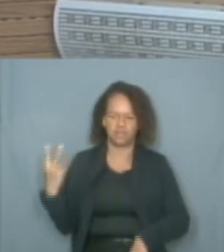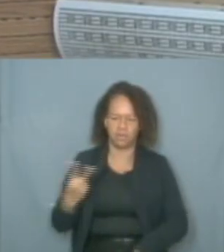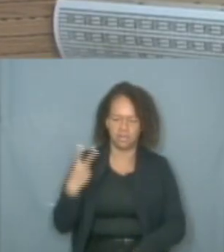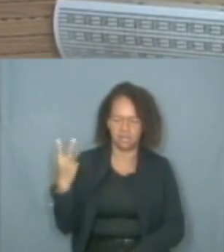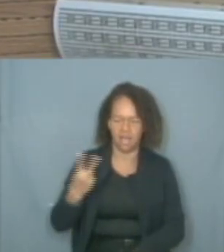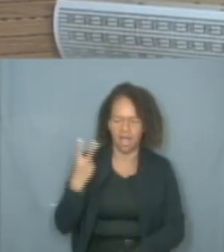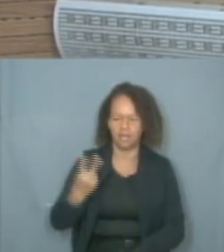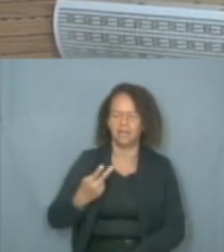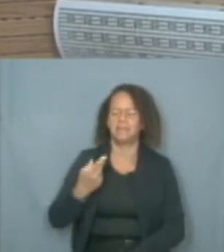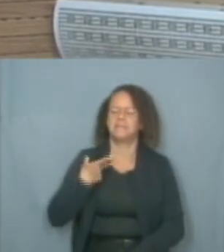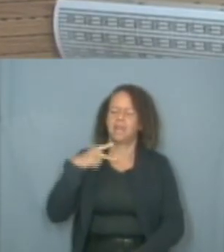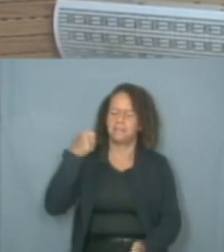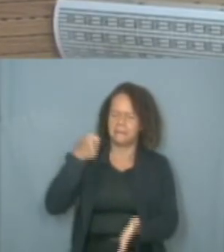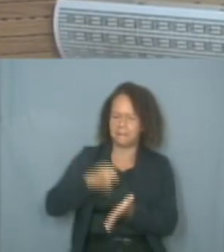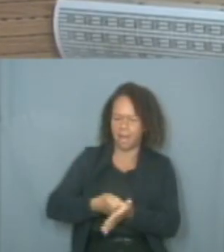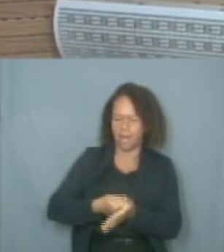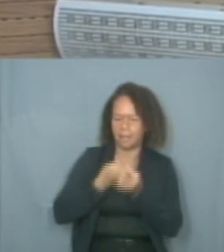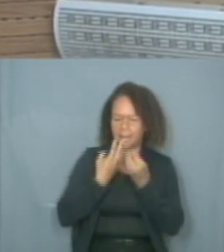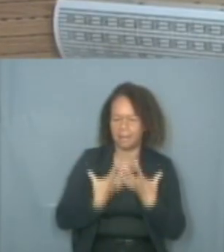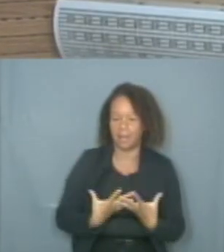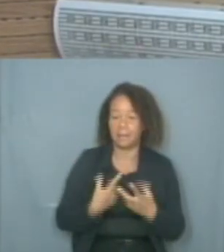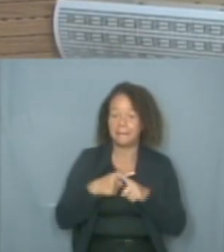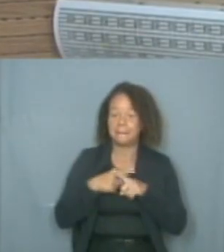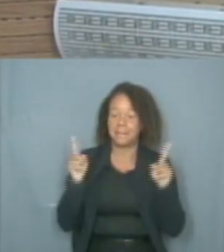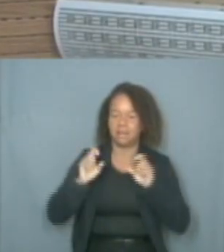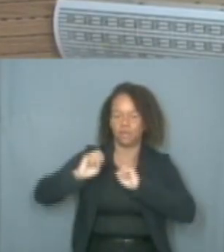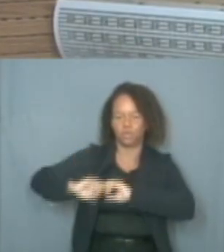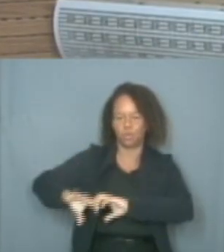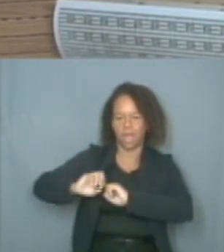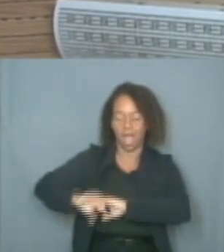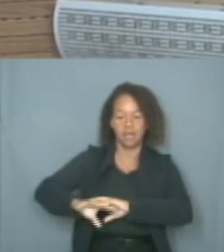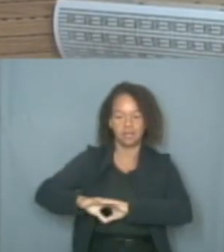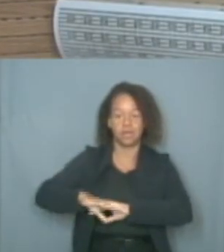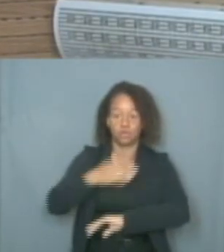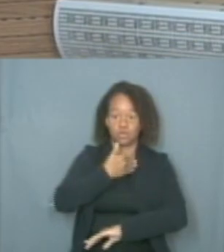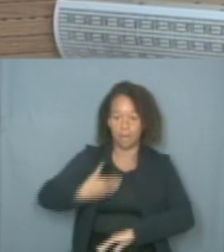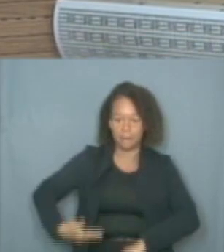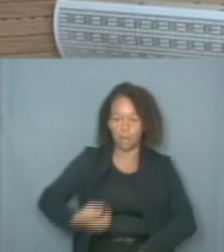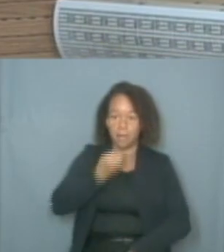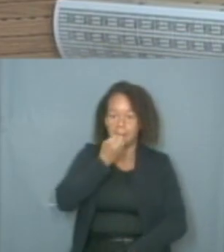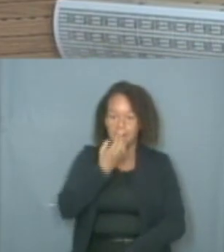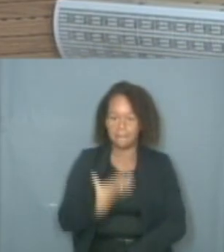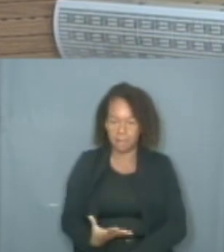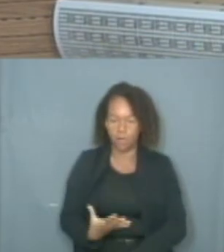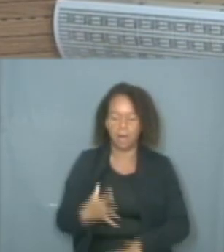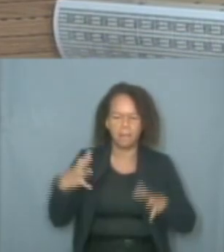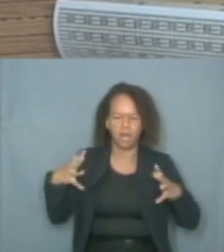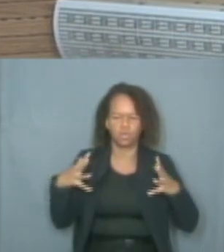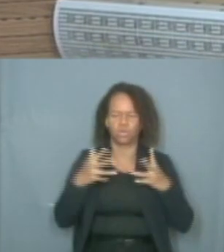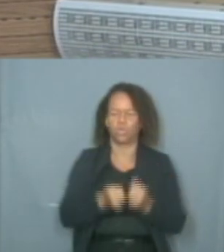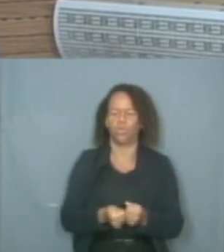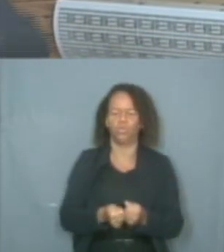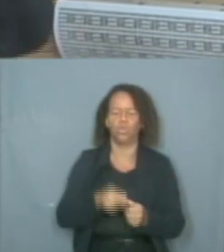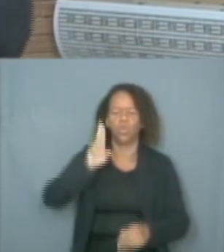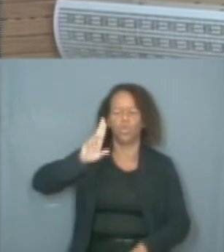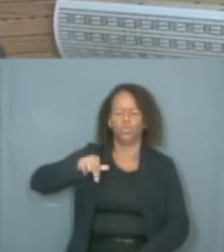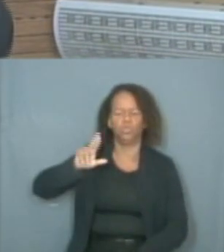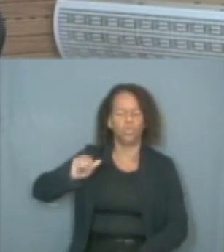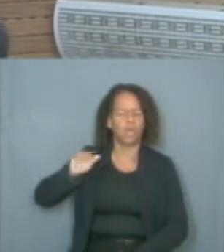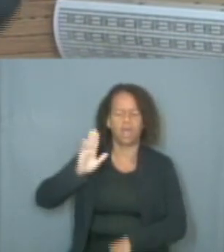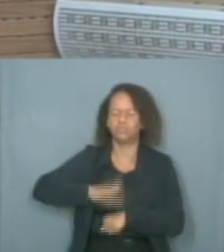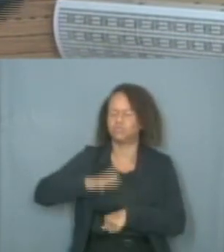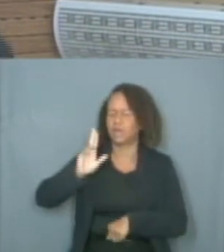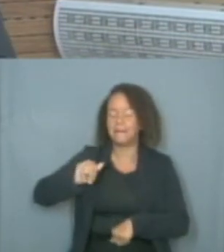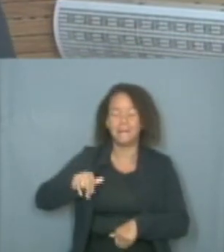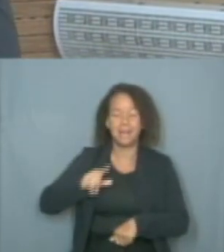valorizada, bem mais remunerada, mas que a educação seja pública, de qualidade para todos. Nunca, jamais,